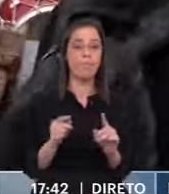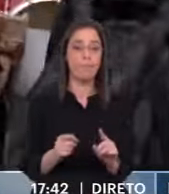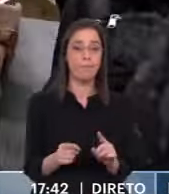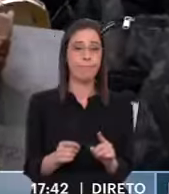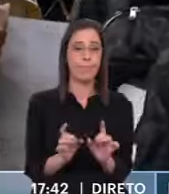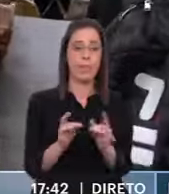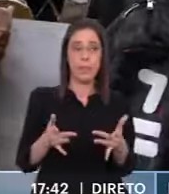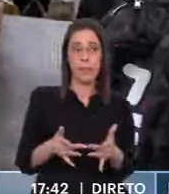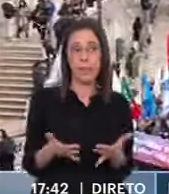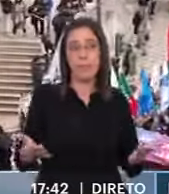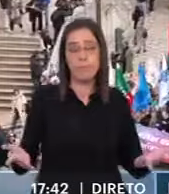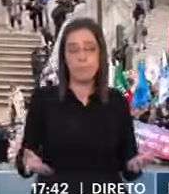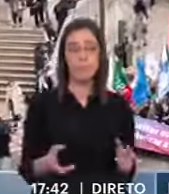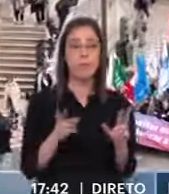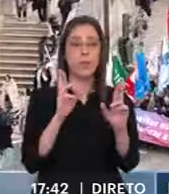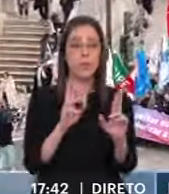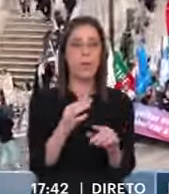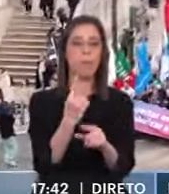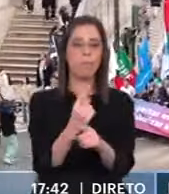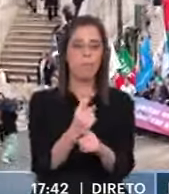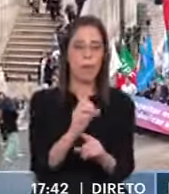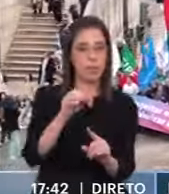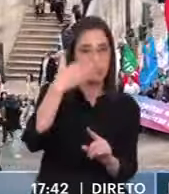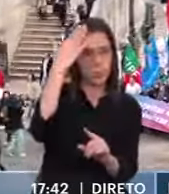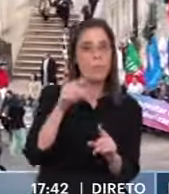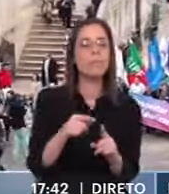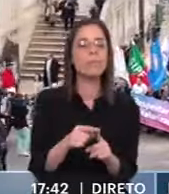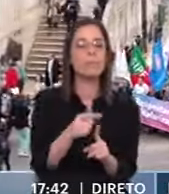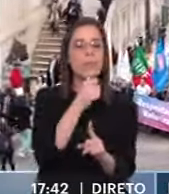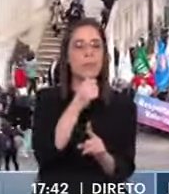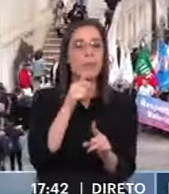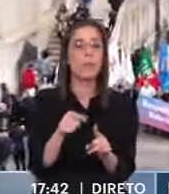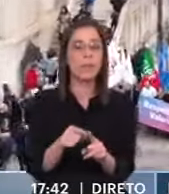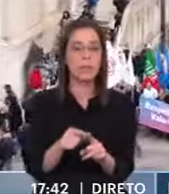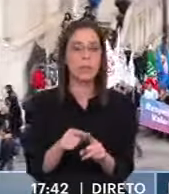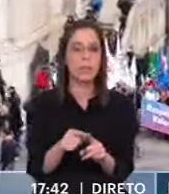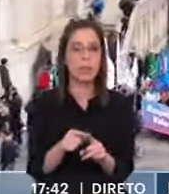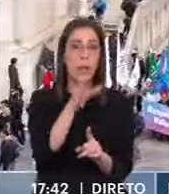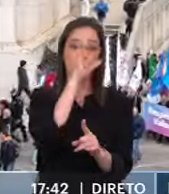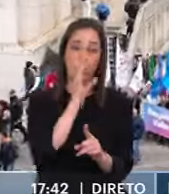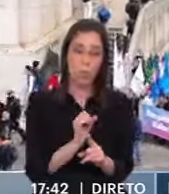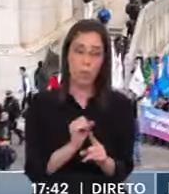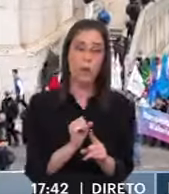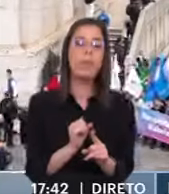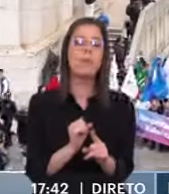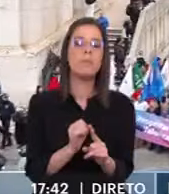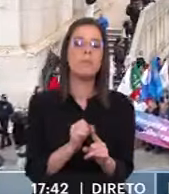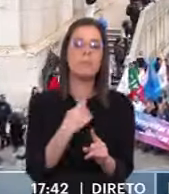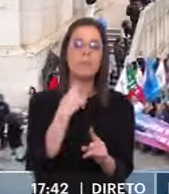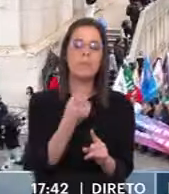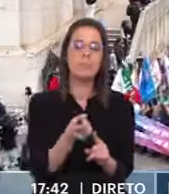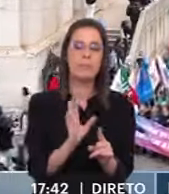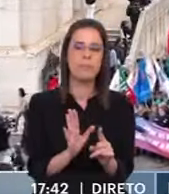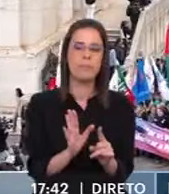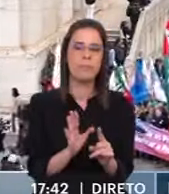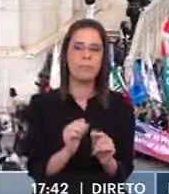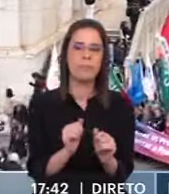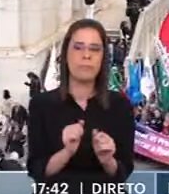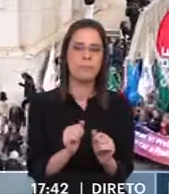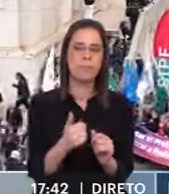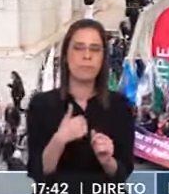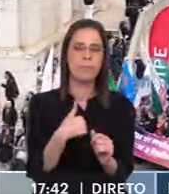meio digital. Portanto, espero que essa seja também uma das primeiras decisões a tomar por este governo. Mas dizer ainda que